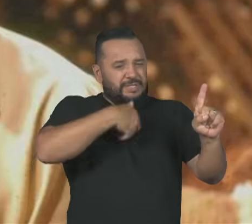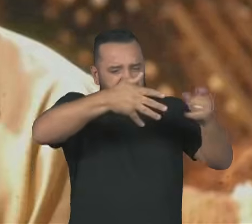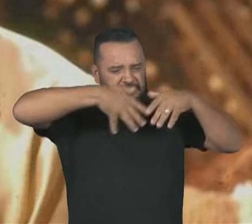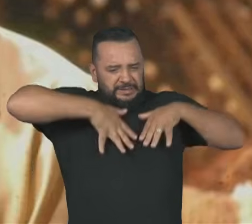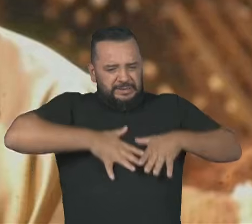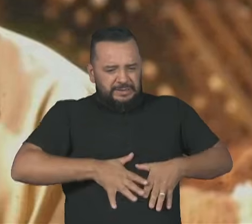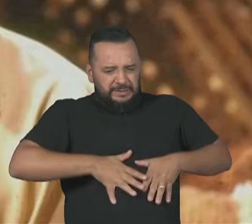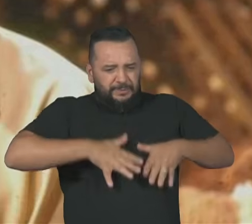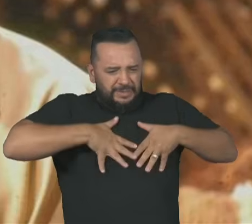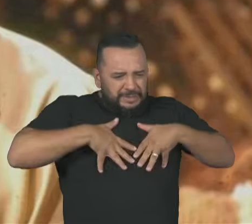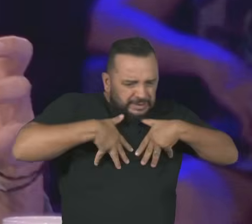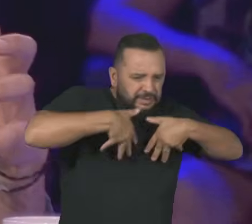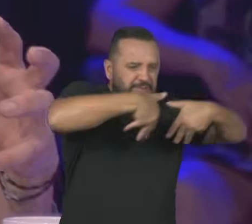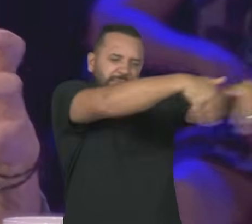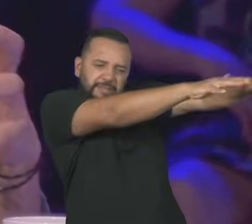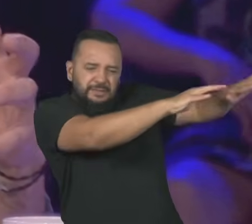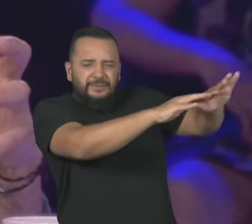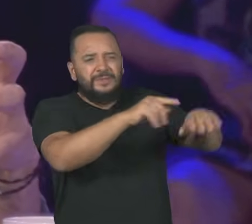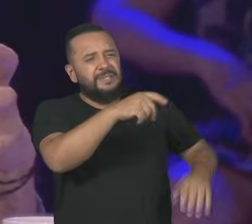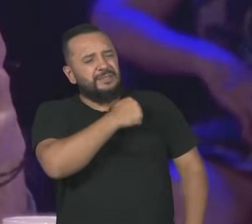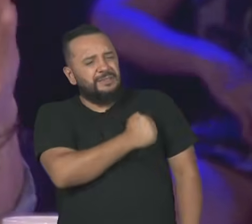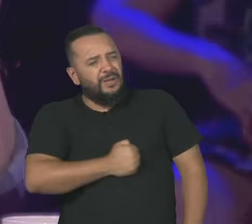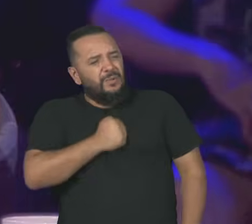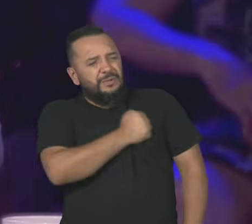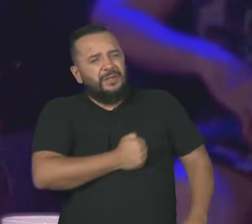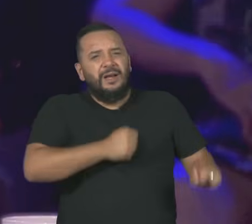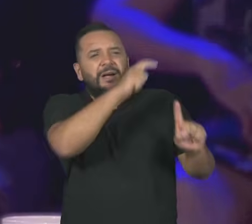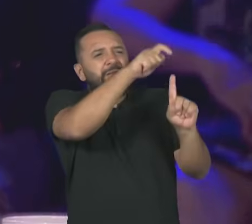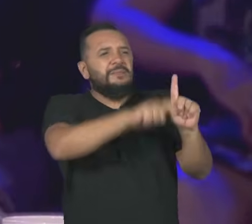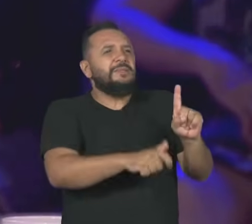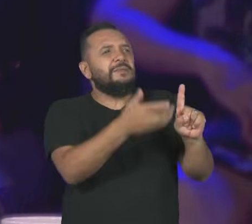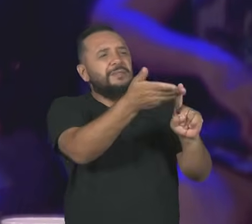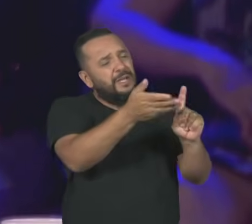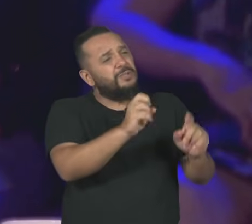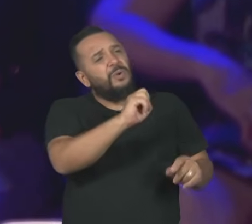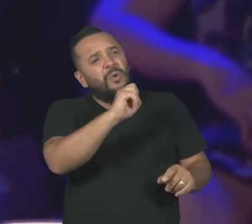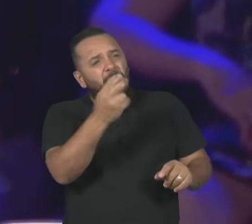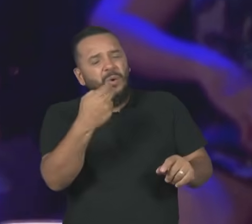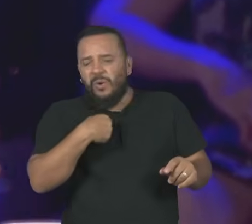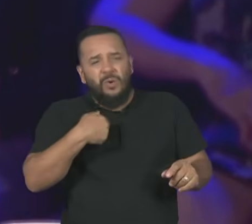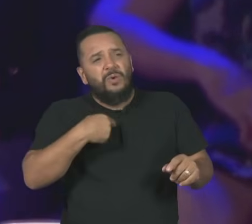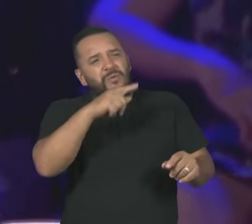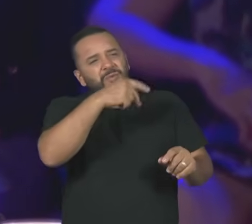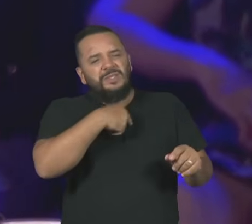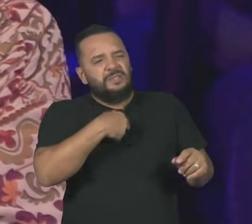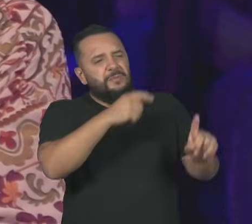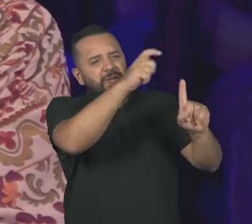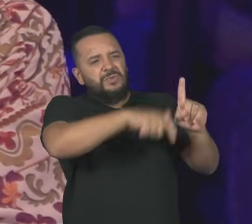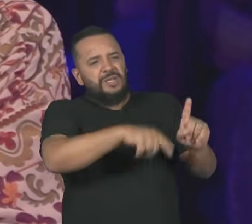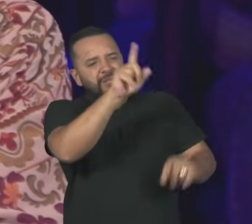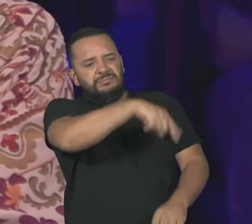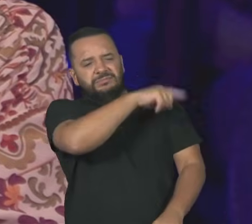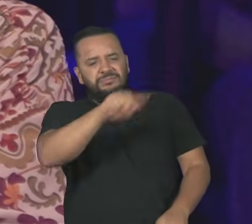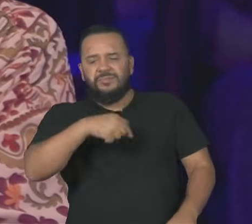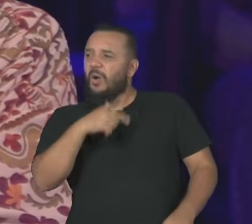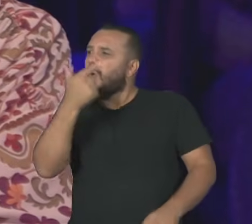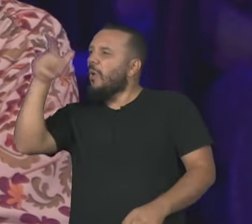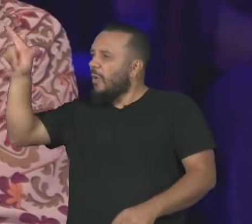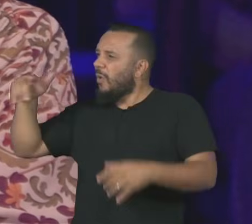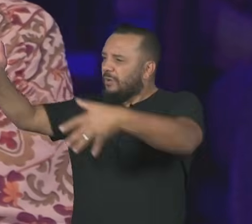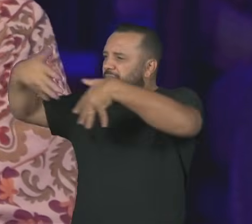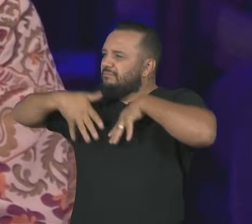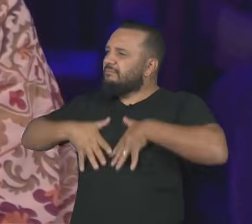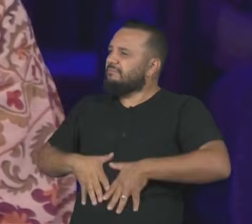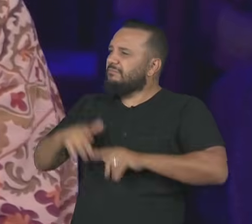Você tinha saudade, assim, quando acabava? Tem uma coisa, você resolvia na sua cabeça e começa uma outra personagem? Ah, eu vou contar